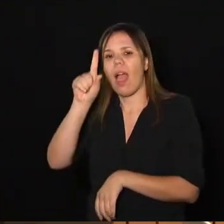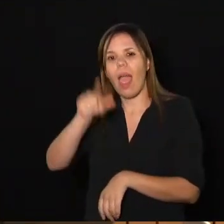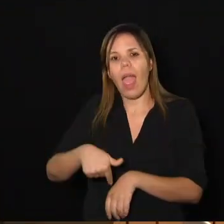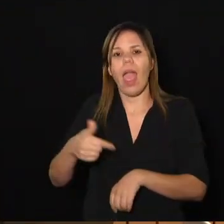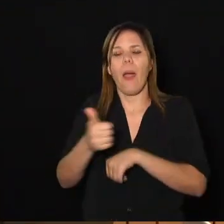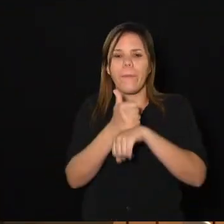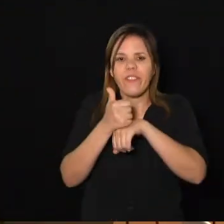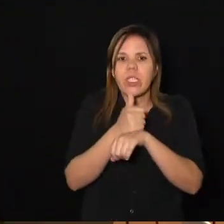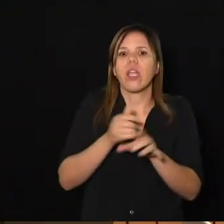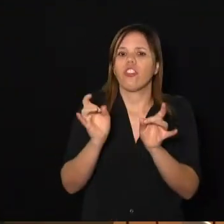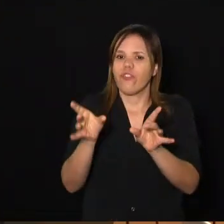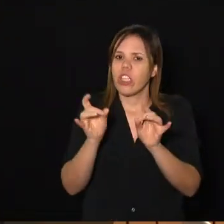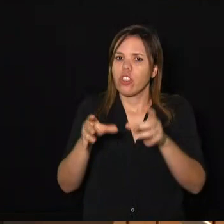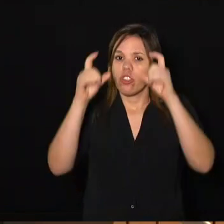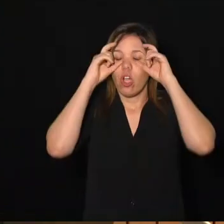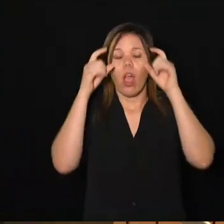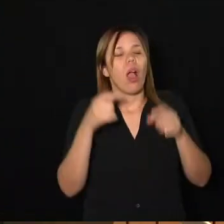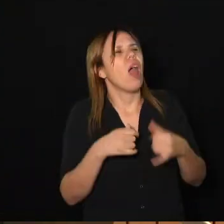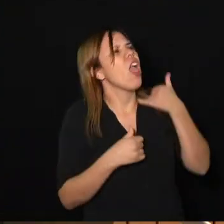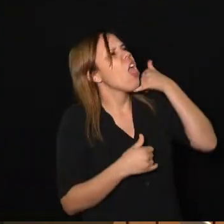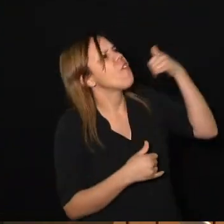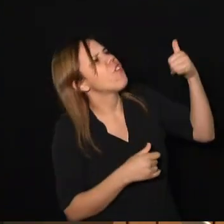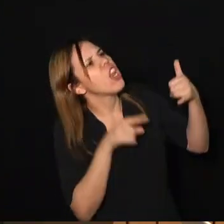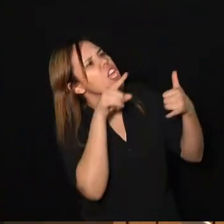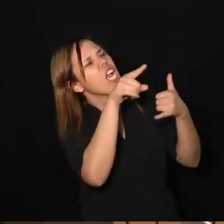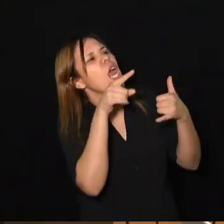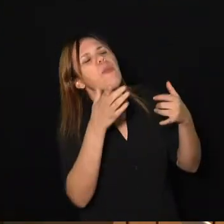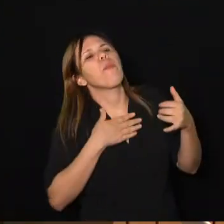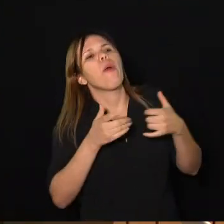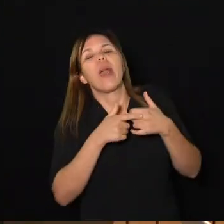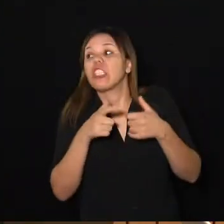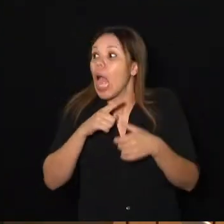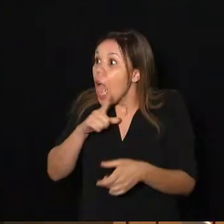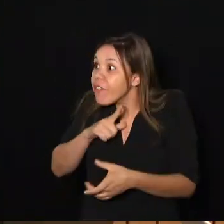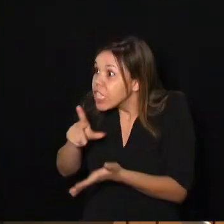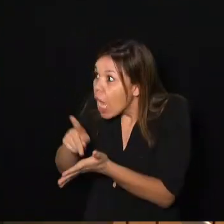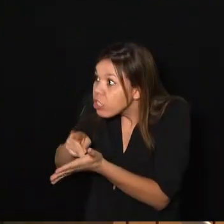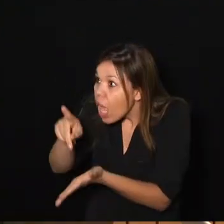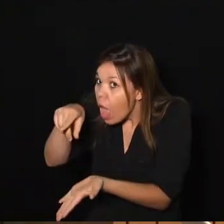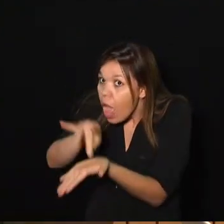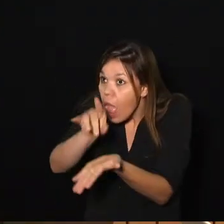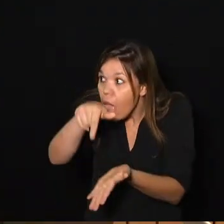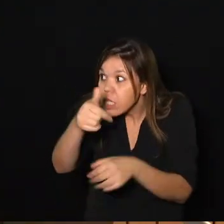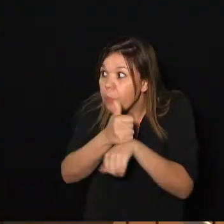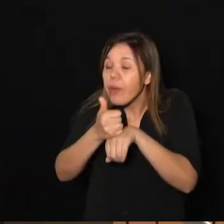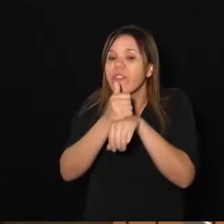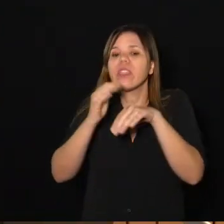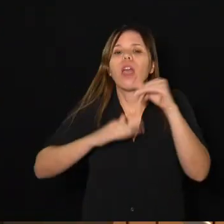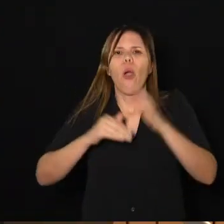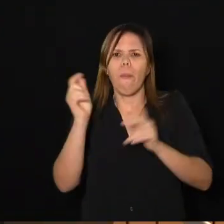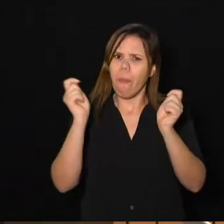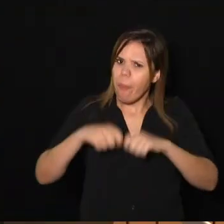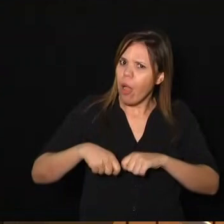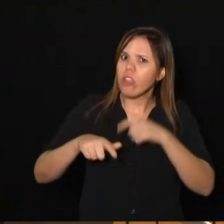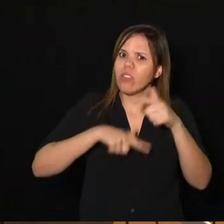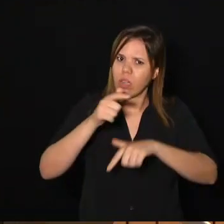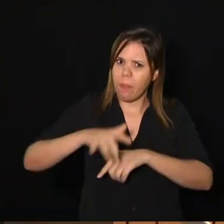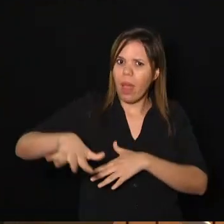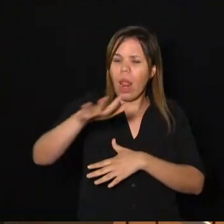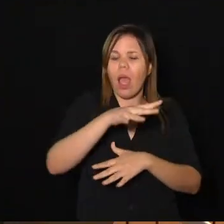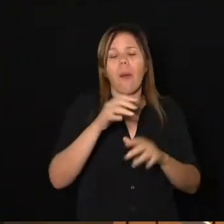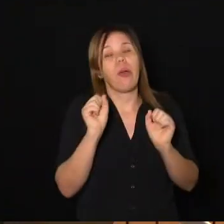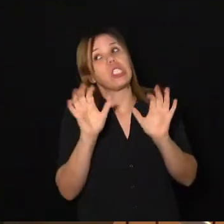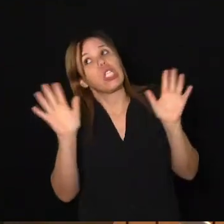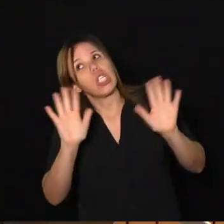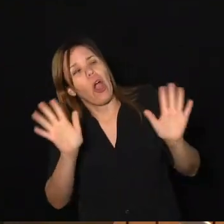vou ligar para o meu médico aqui ligou para o médico no viva voz e disse isso existe ele não existe mas pode eles podem atuar aí ele falou olha